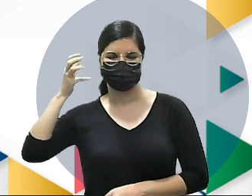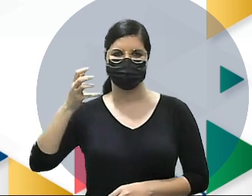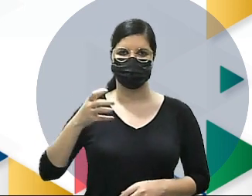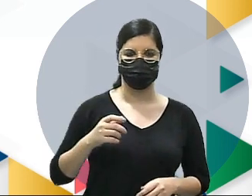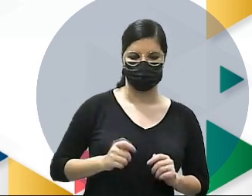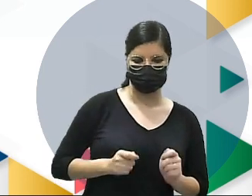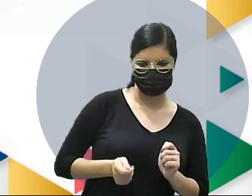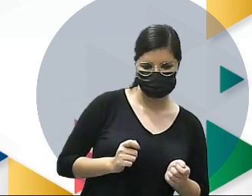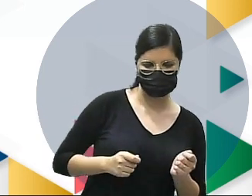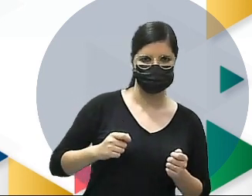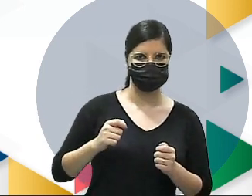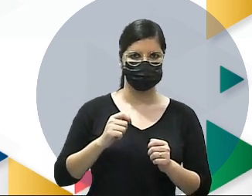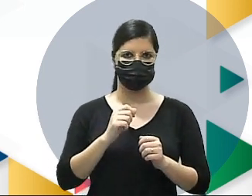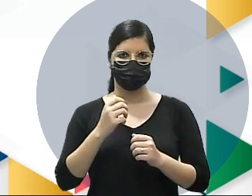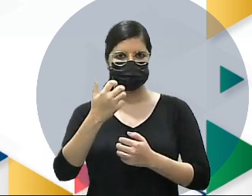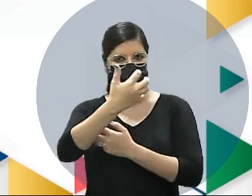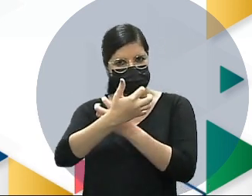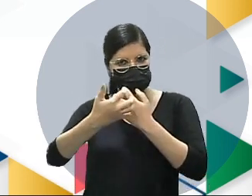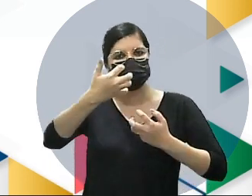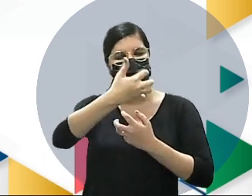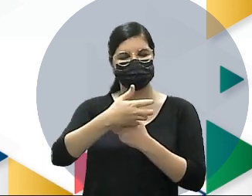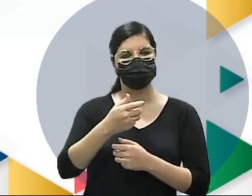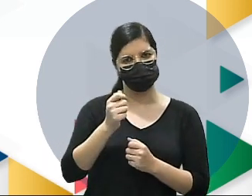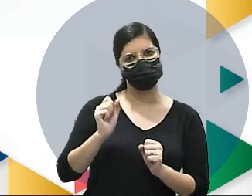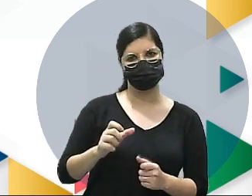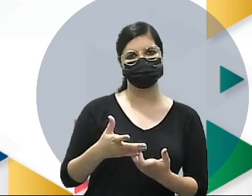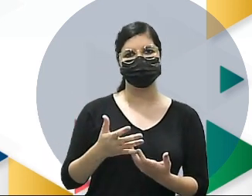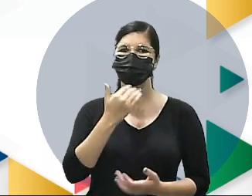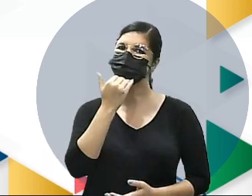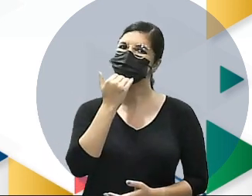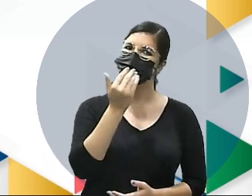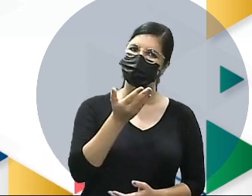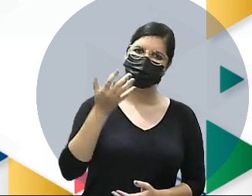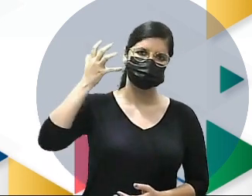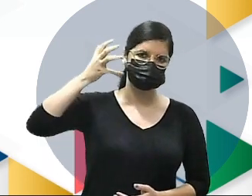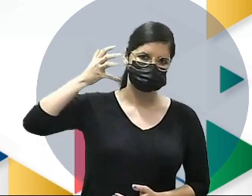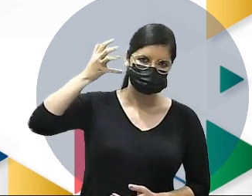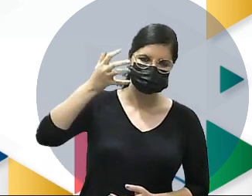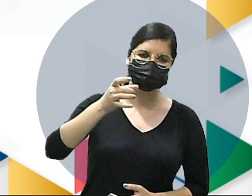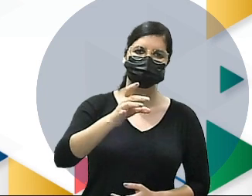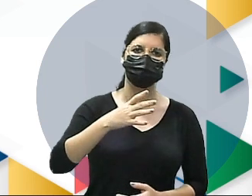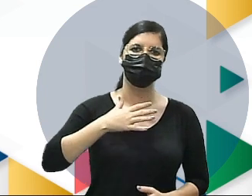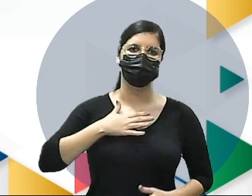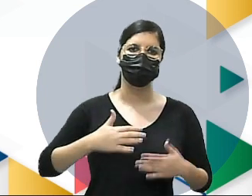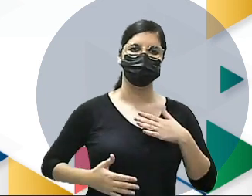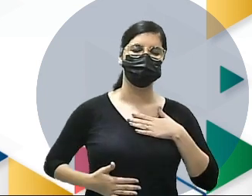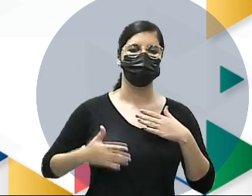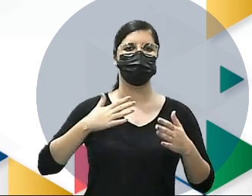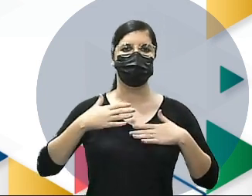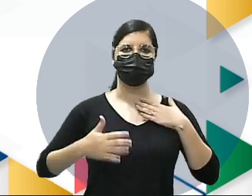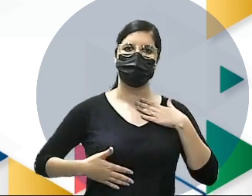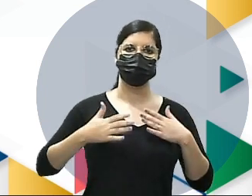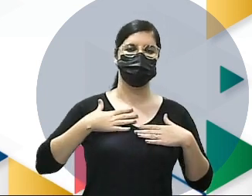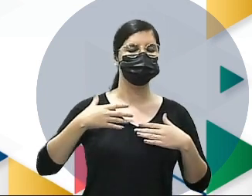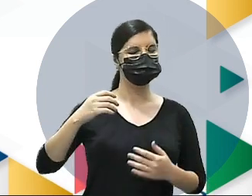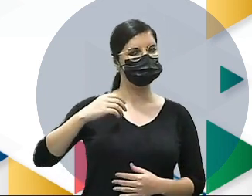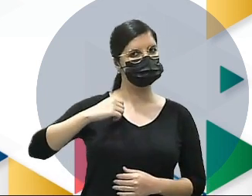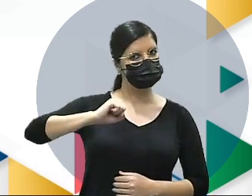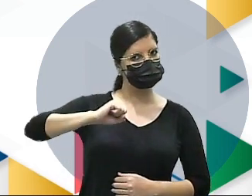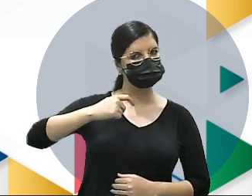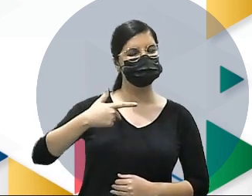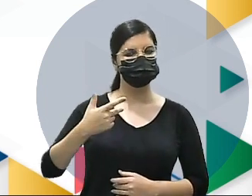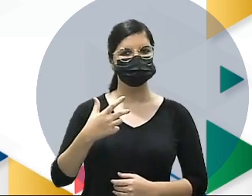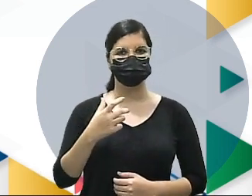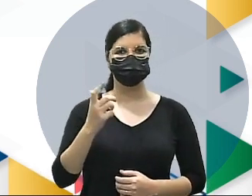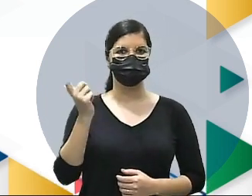instrumentos com canto ou não é hoje a gente sabe que sem a música ou até com as batidas do próprio corpo a gente consegue é